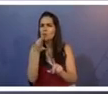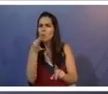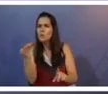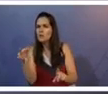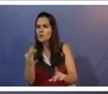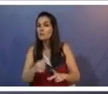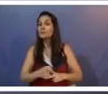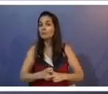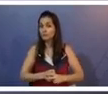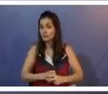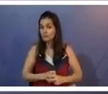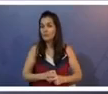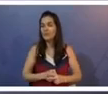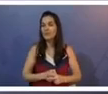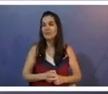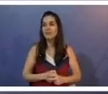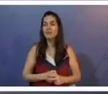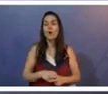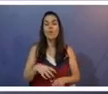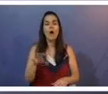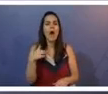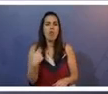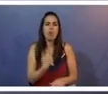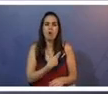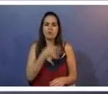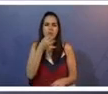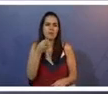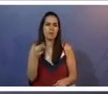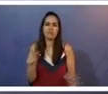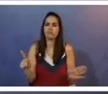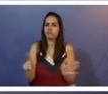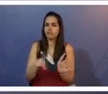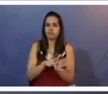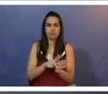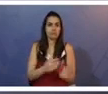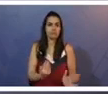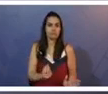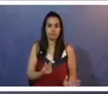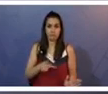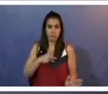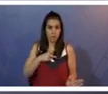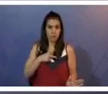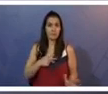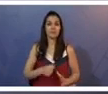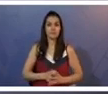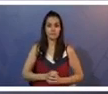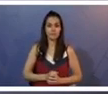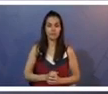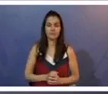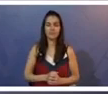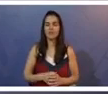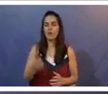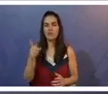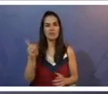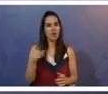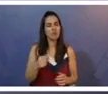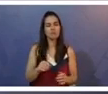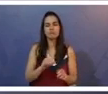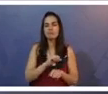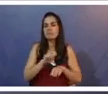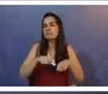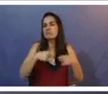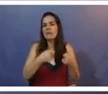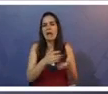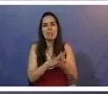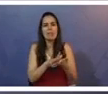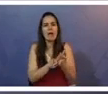posicionamento ficará a cargo de quem? Nós, leitores. Então, ele, o autor desse texto, ele não se posiciona. Justamente